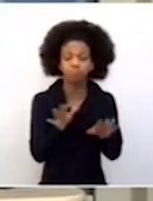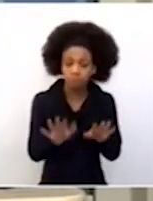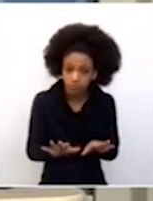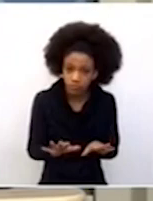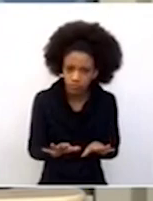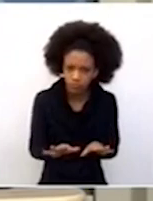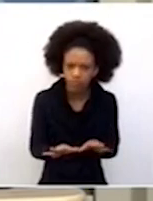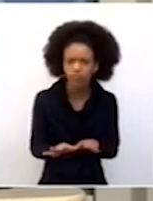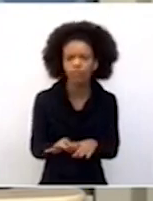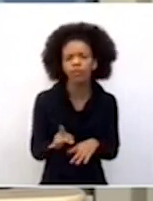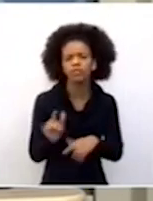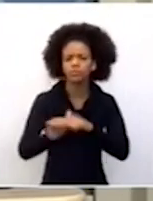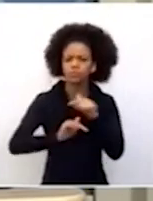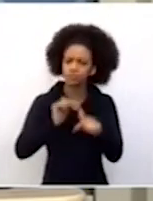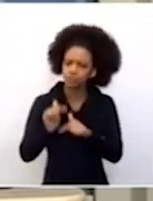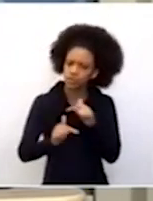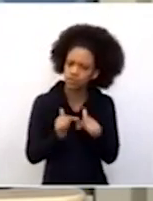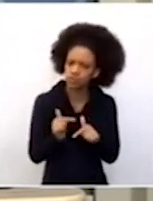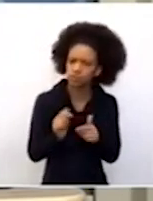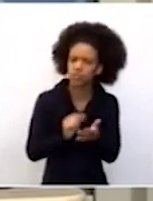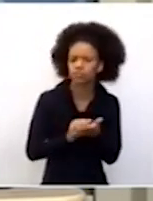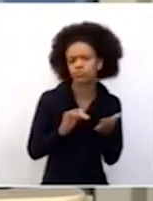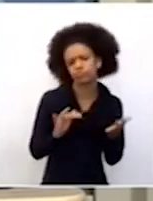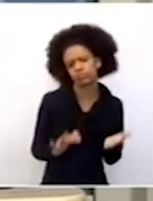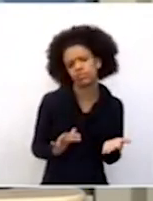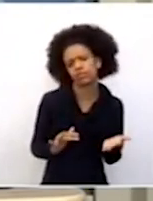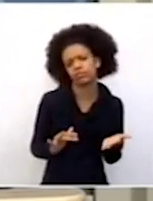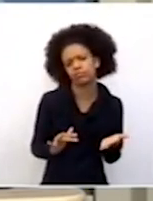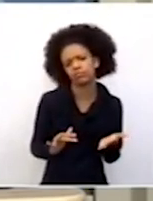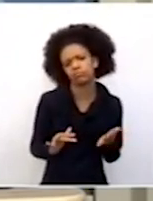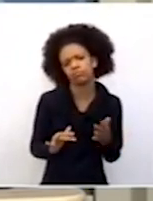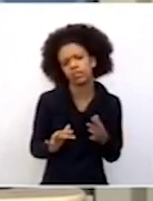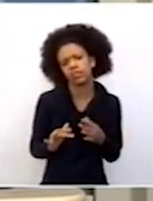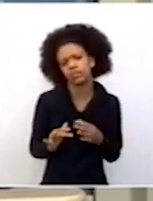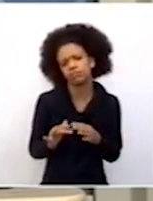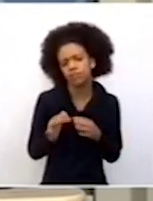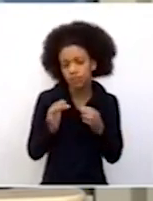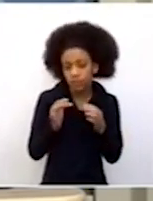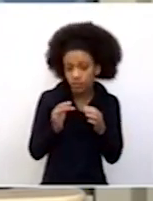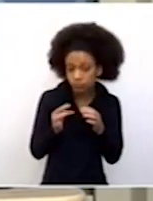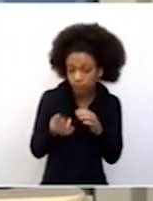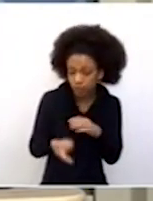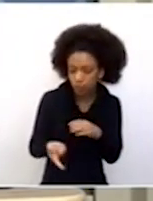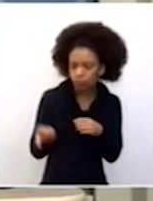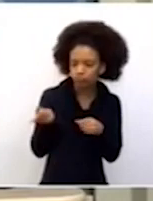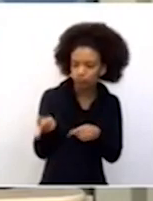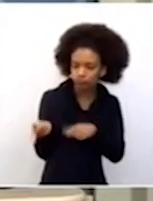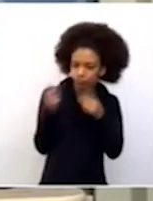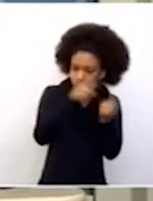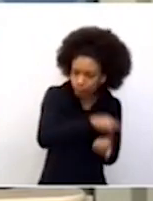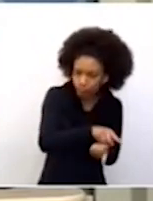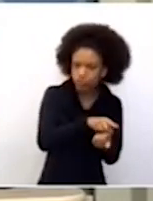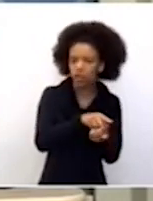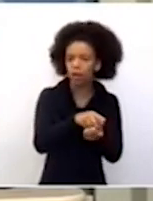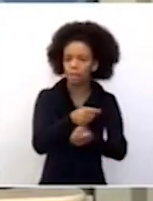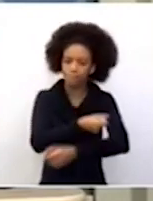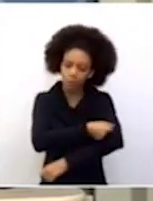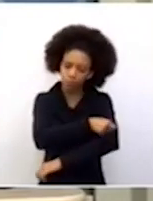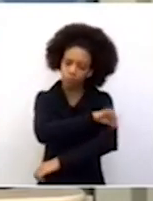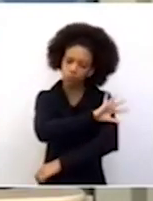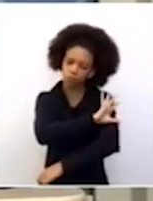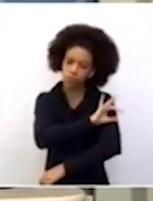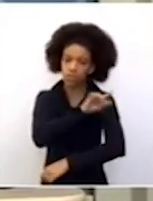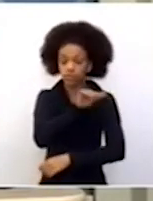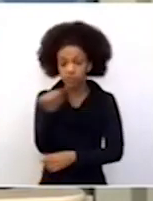Então aí nós vamos trabalhar um pouco dessa atividade, reportar ela para os anos iniciais. Tá? Então, por isso mesmo que eu gostaria